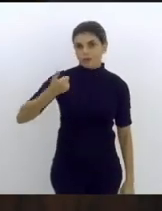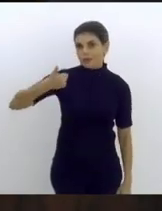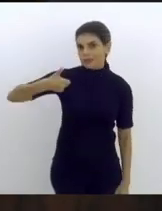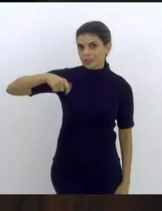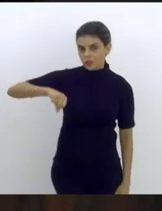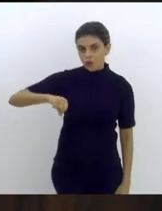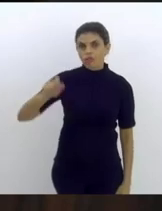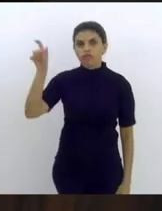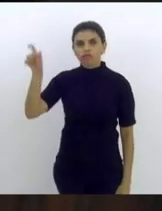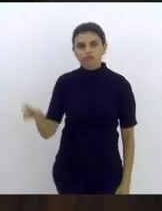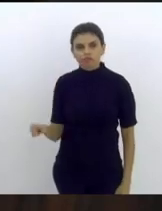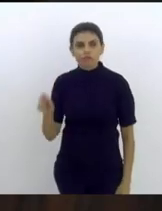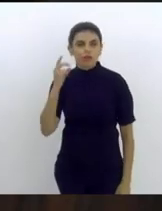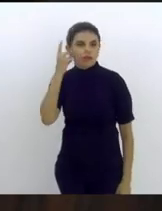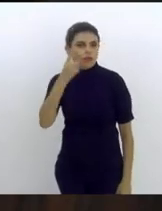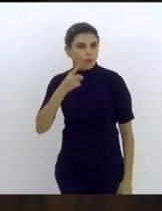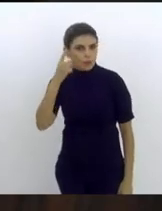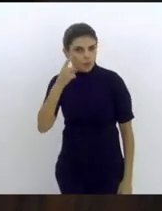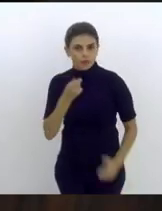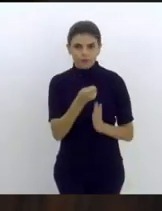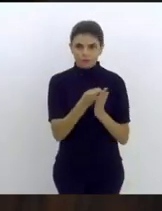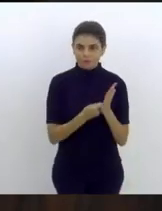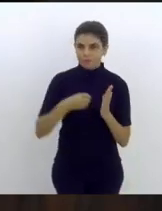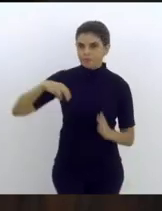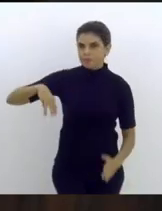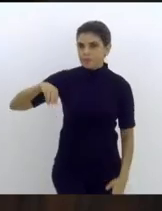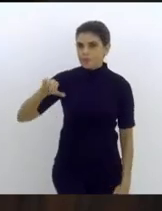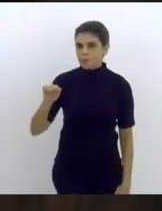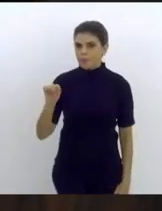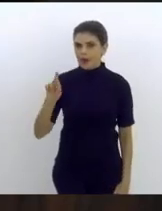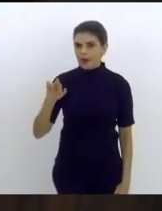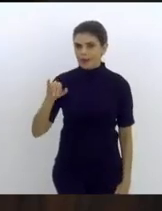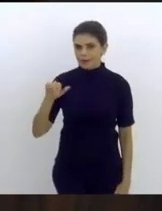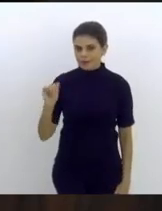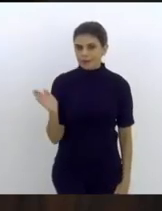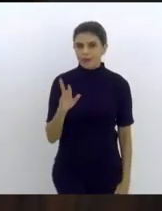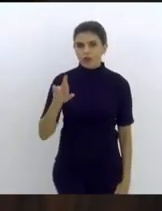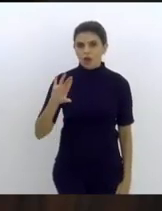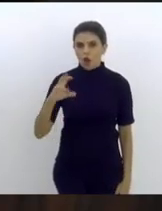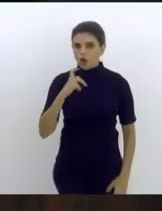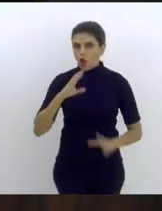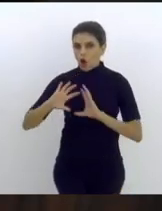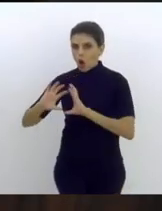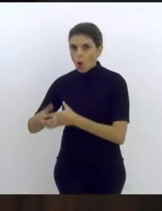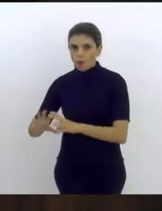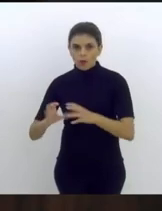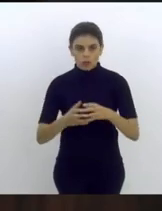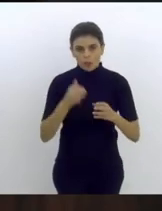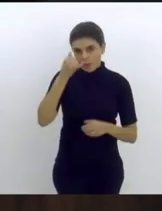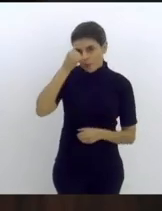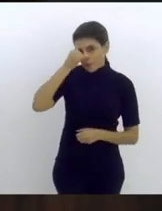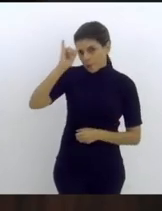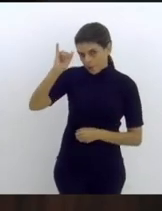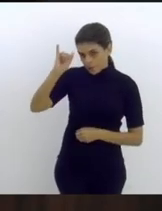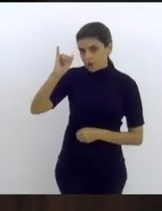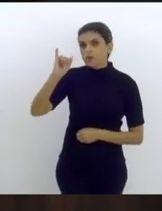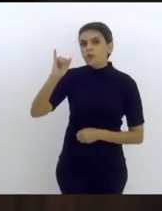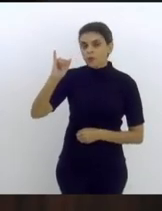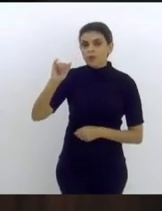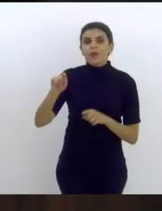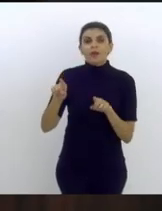de autoria da deputada Marina Rocha que institui as comissões internas de prevenção de violência escolar